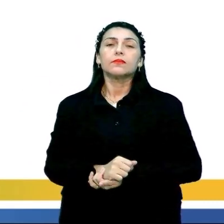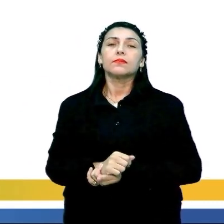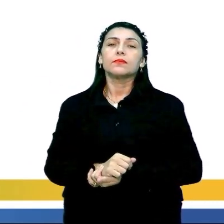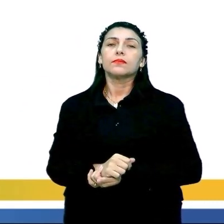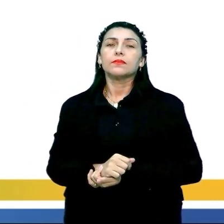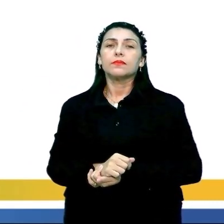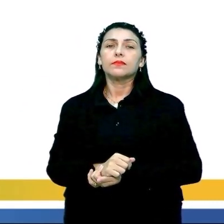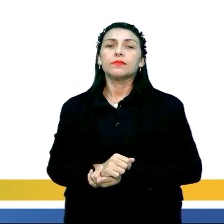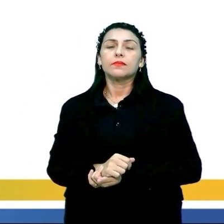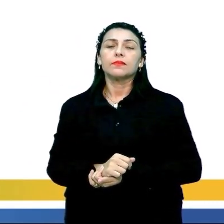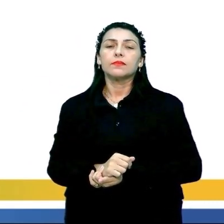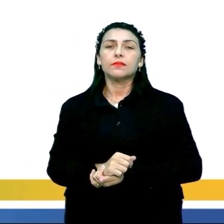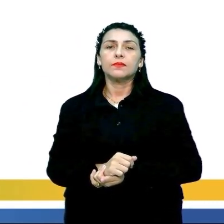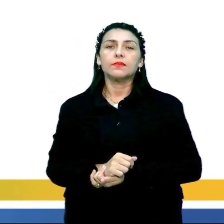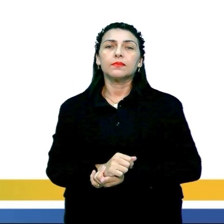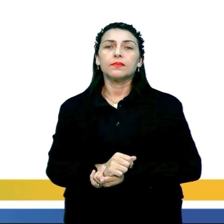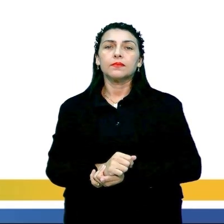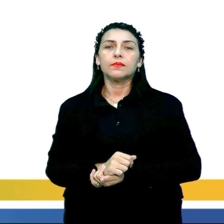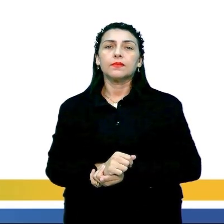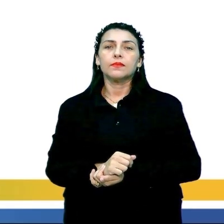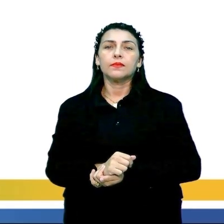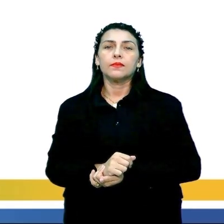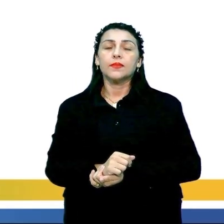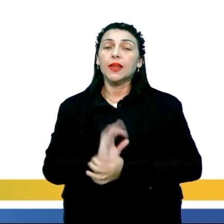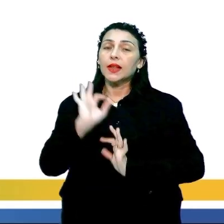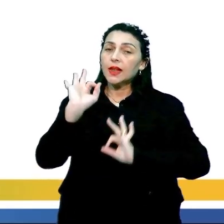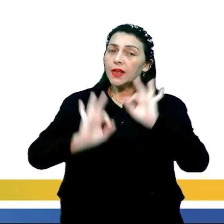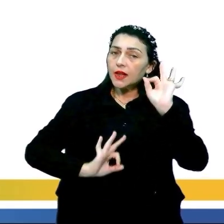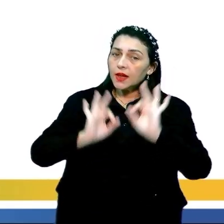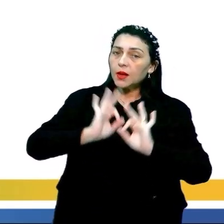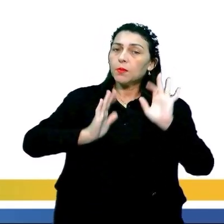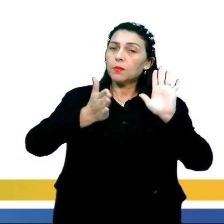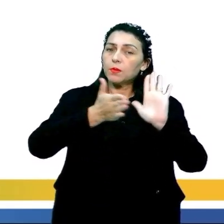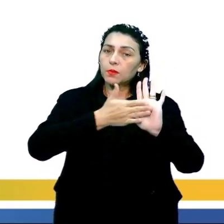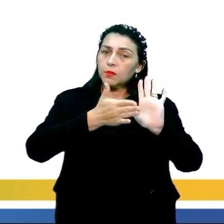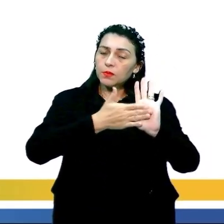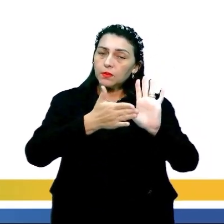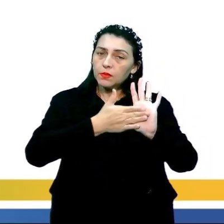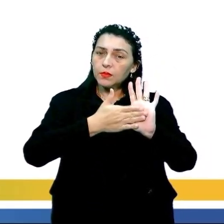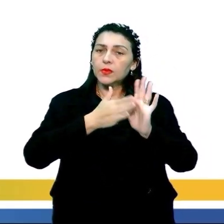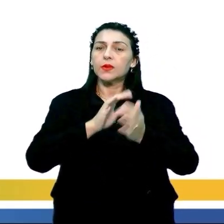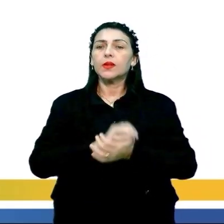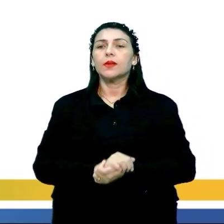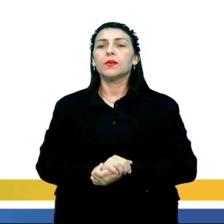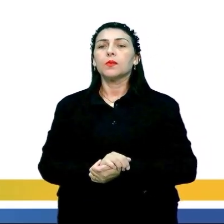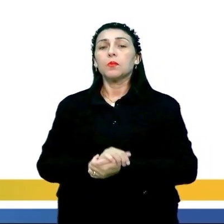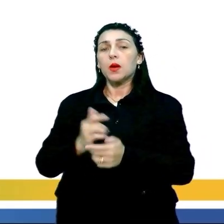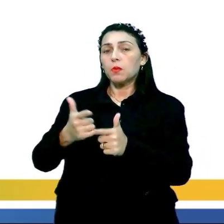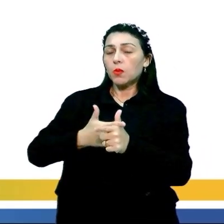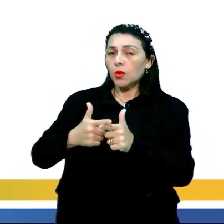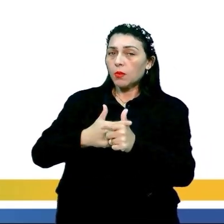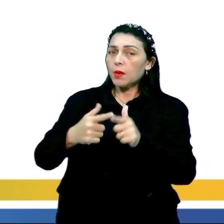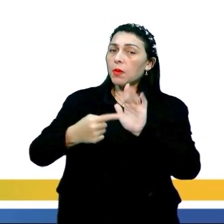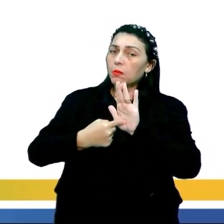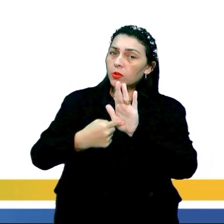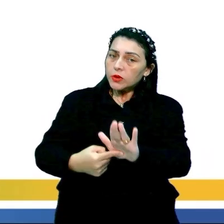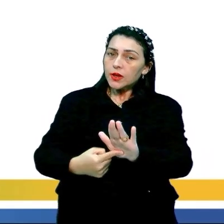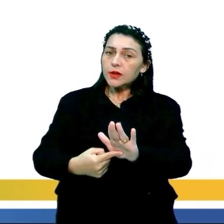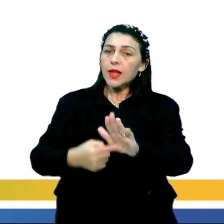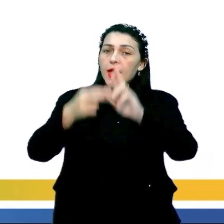A proposta diz, a competência diz, elaborar a proposta de intervenção para o problema